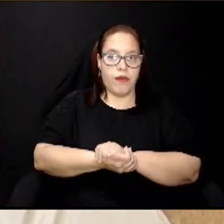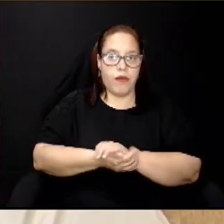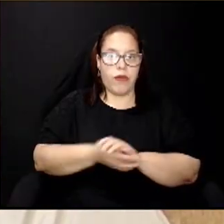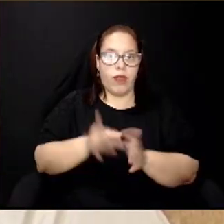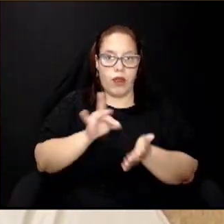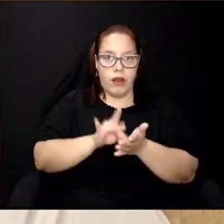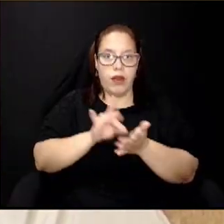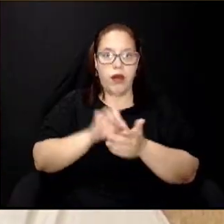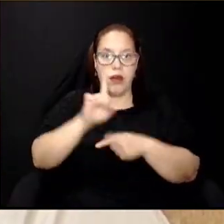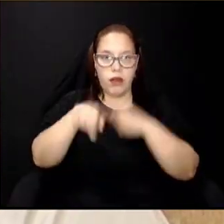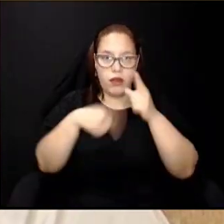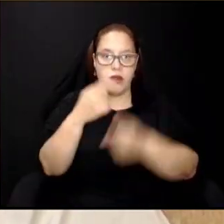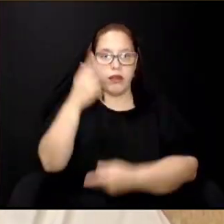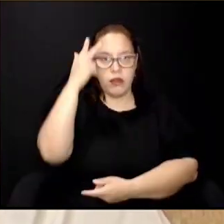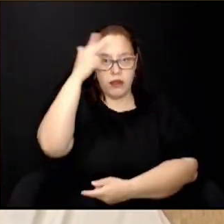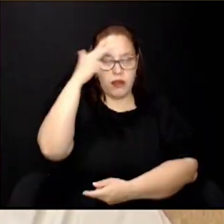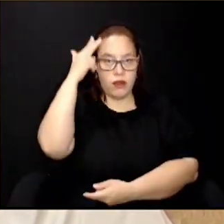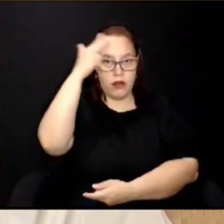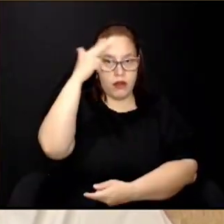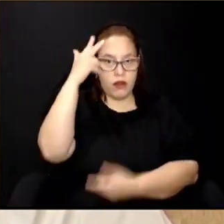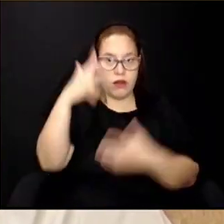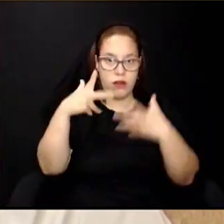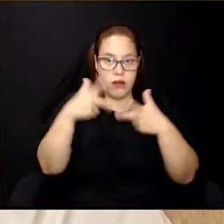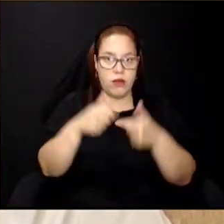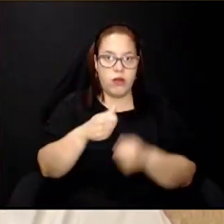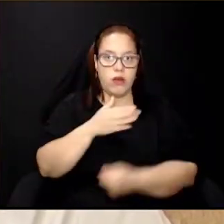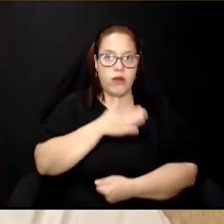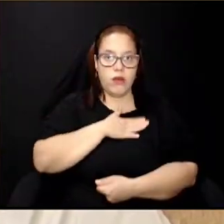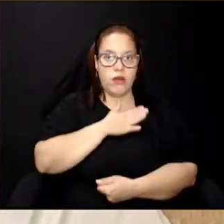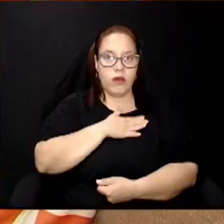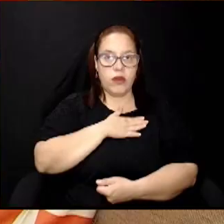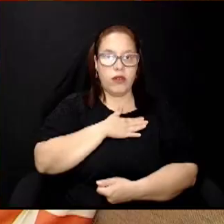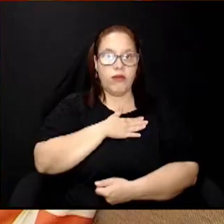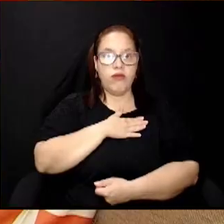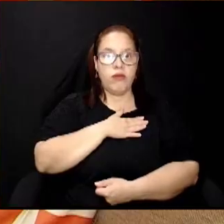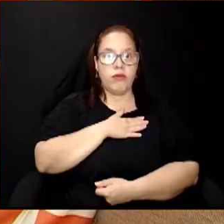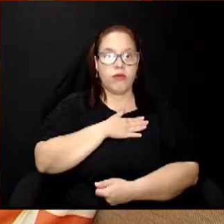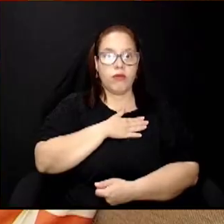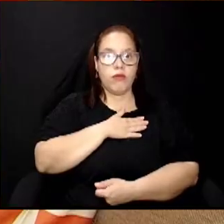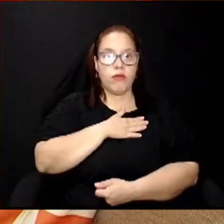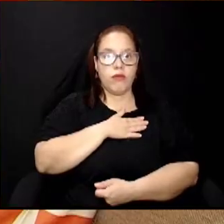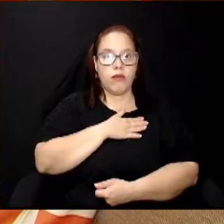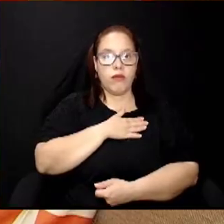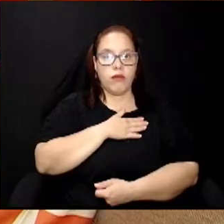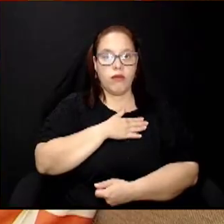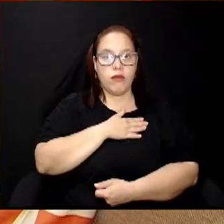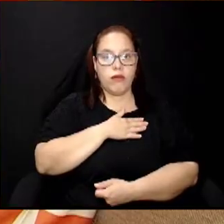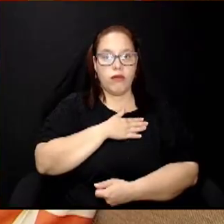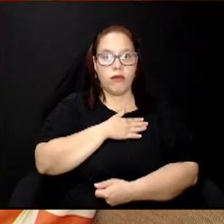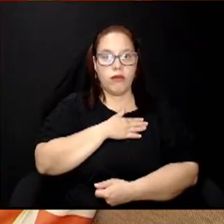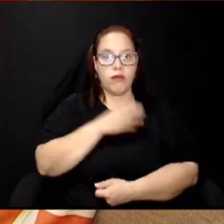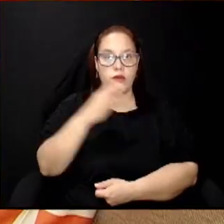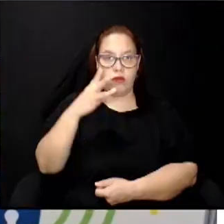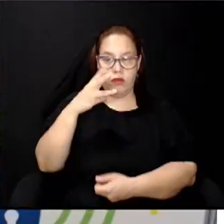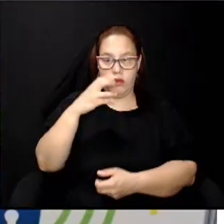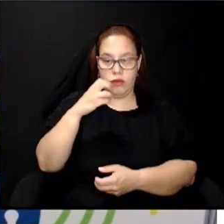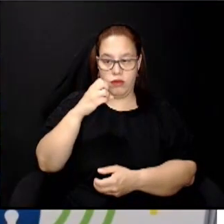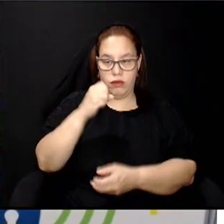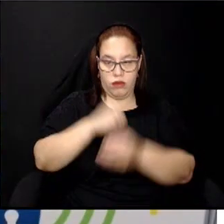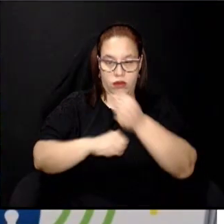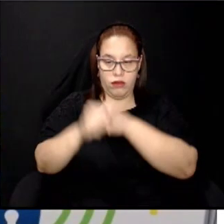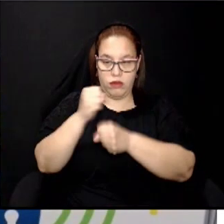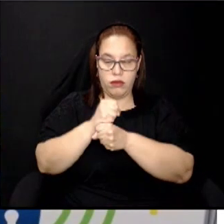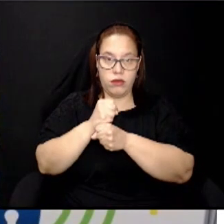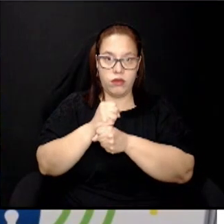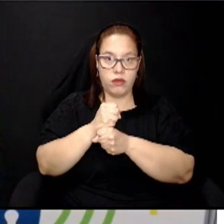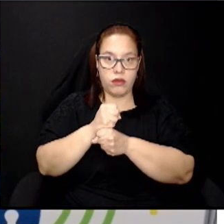realização, né, de todo o meu sonho e há 30 anos atrás, mais ou menos, que eu vim para a